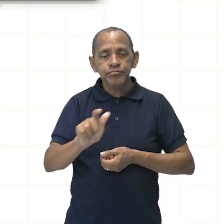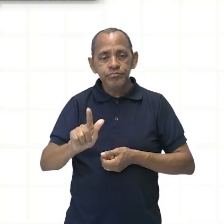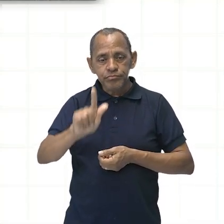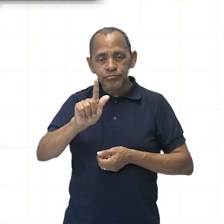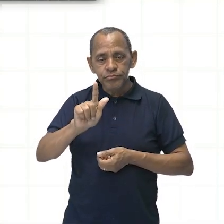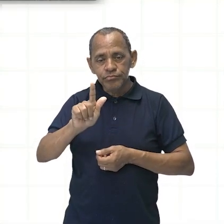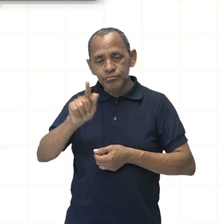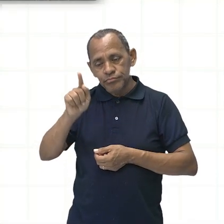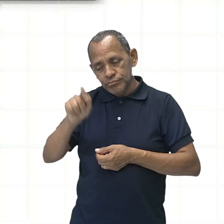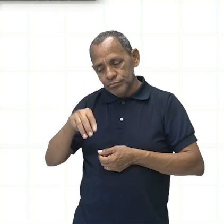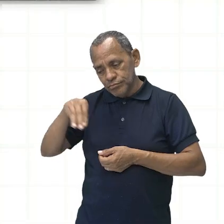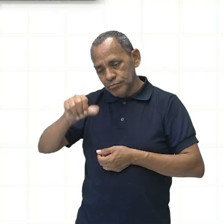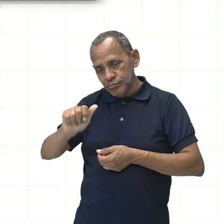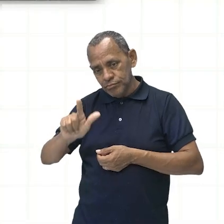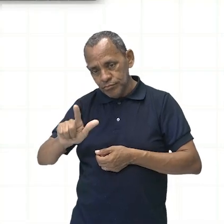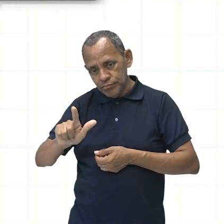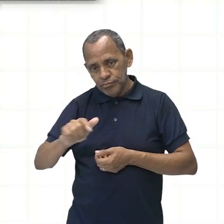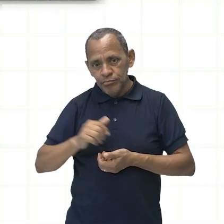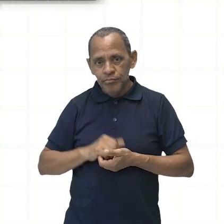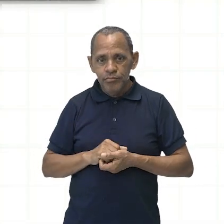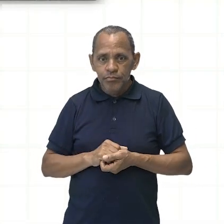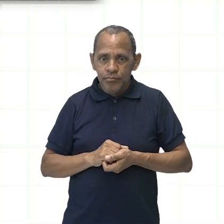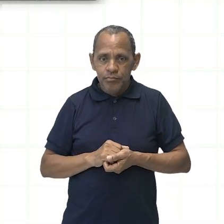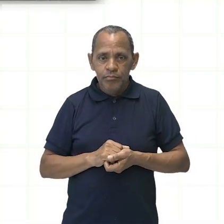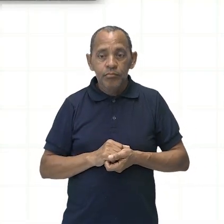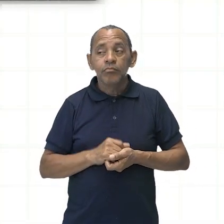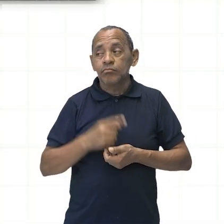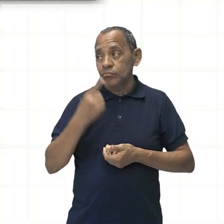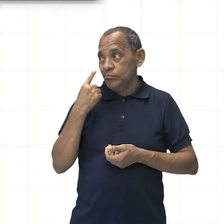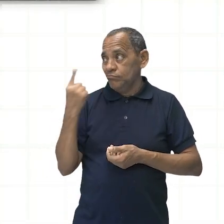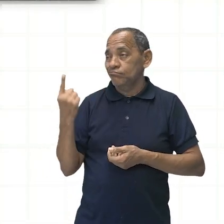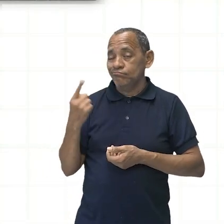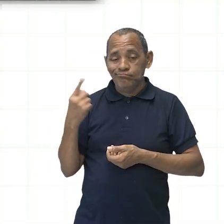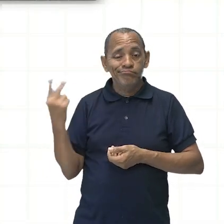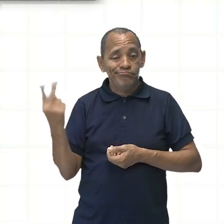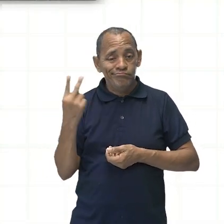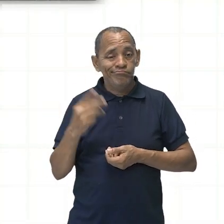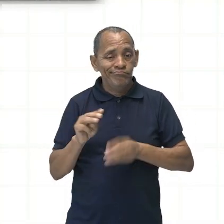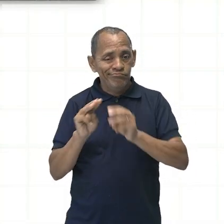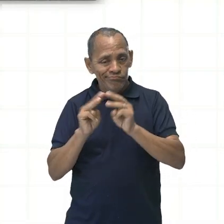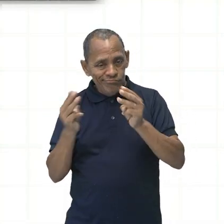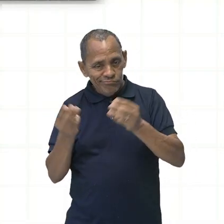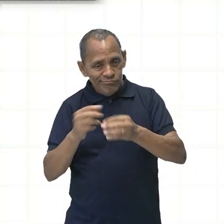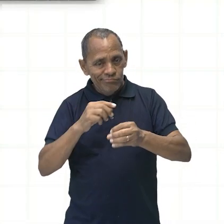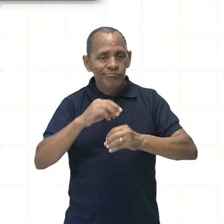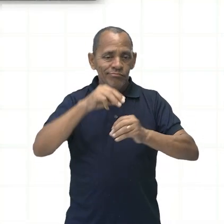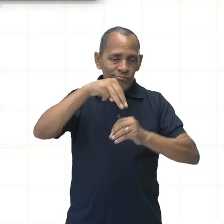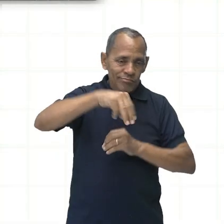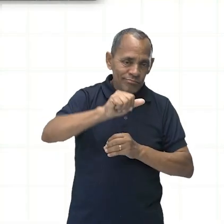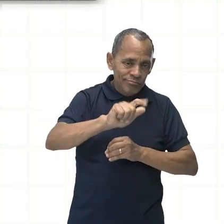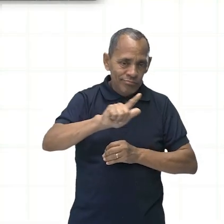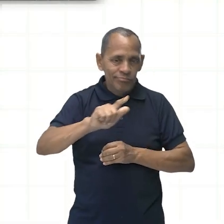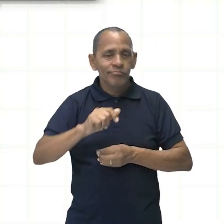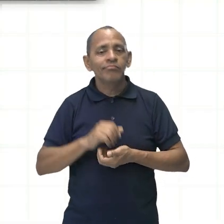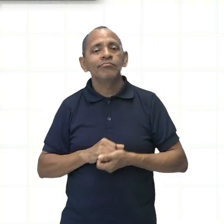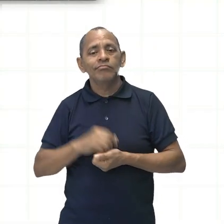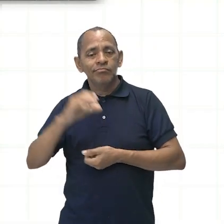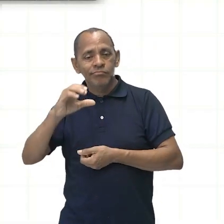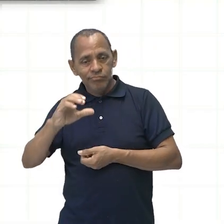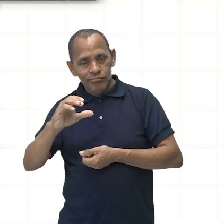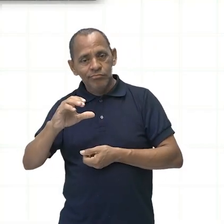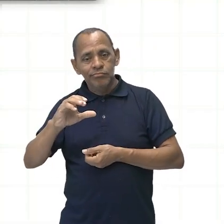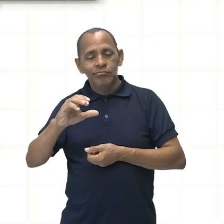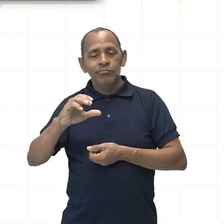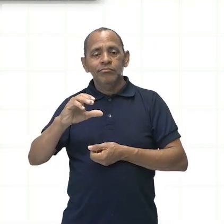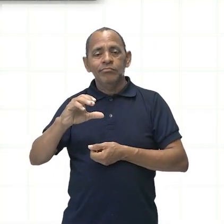58,5 gramas por mol. Então, esse é o valor da massa molar do cloreto de sódio, que é o